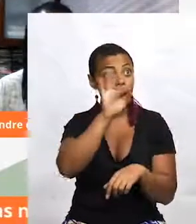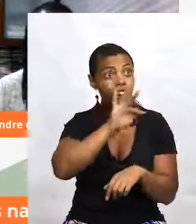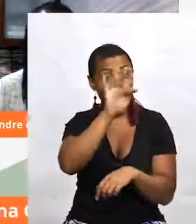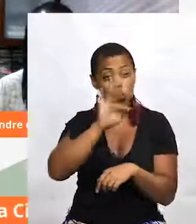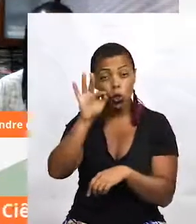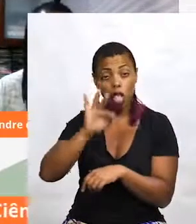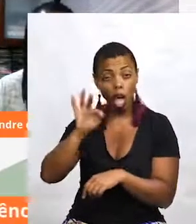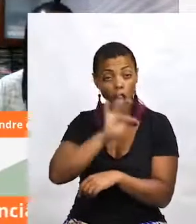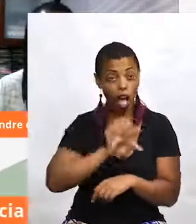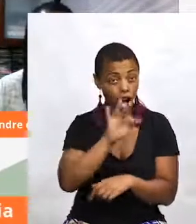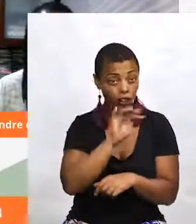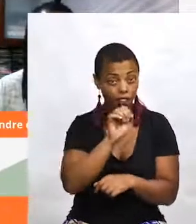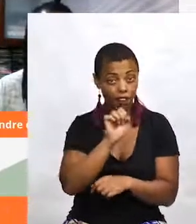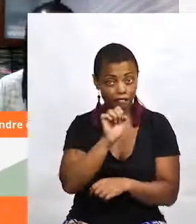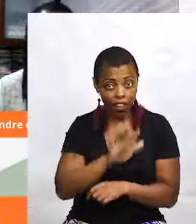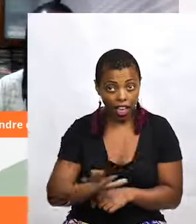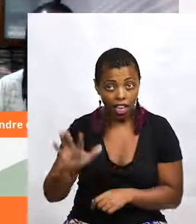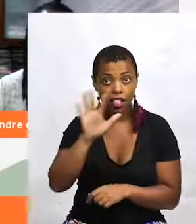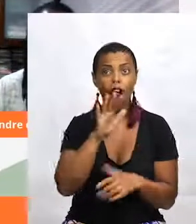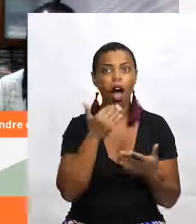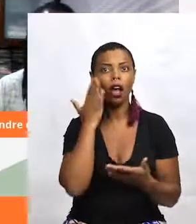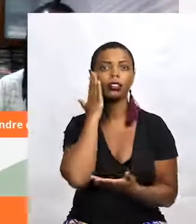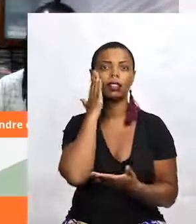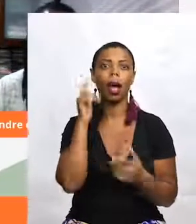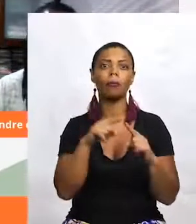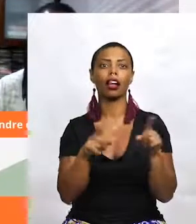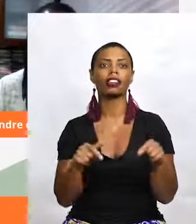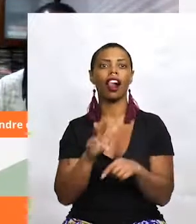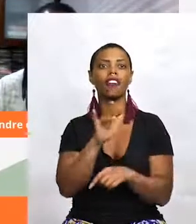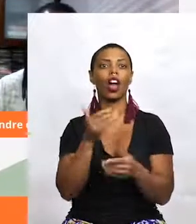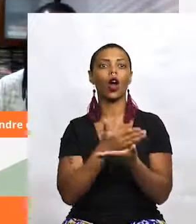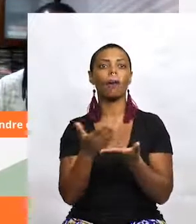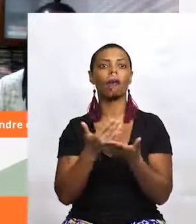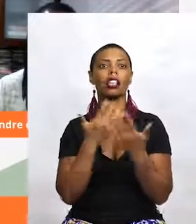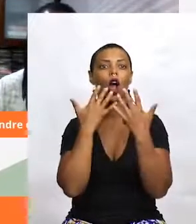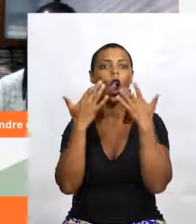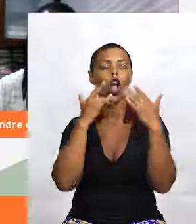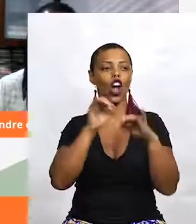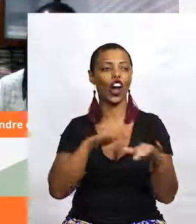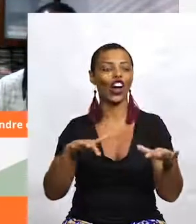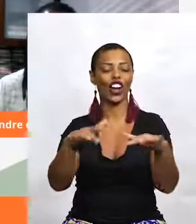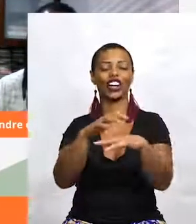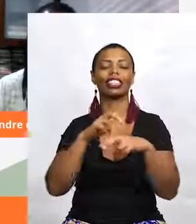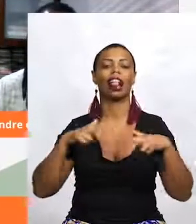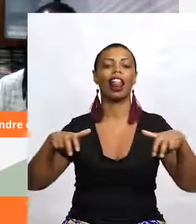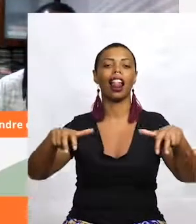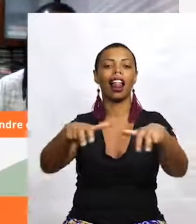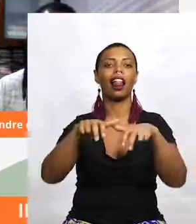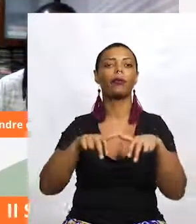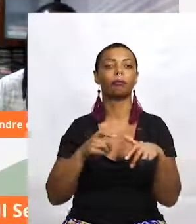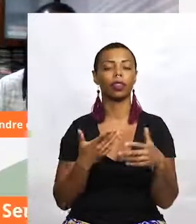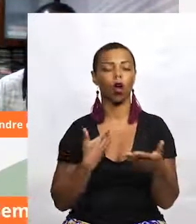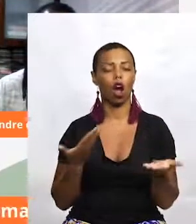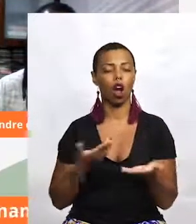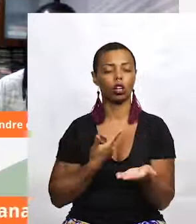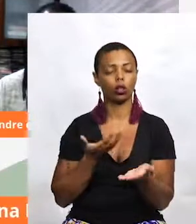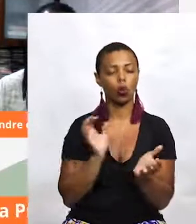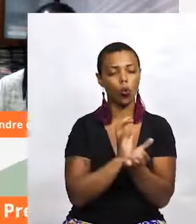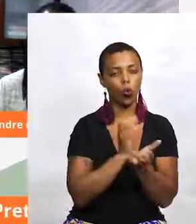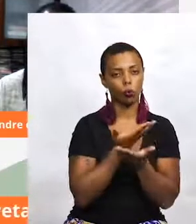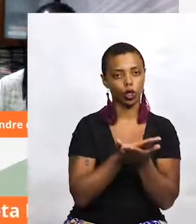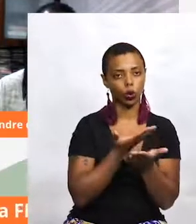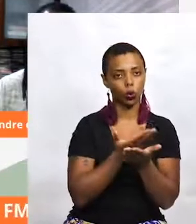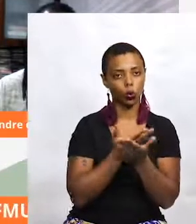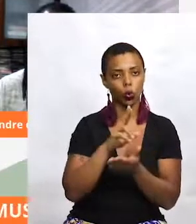momento, as nossas salas de aula ficariam mais coloridas. É, eu faço hoje parte de um grupo de estudo do USP Mulheres, que a